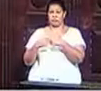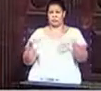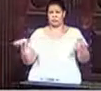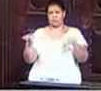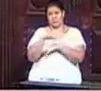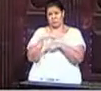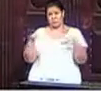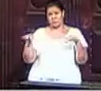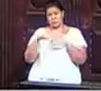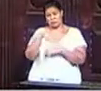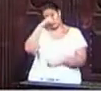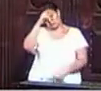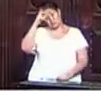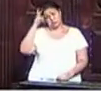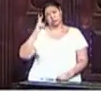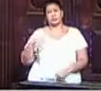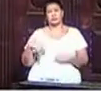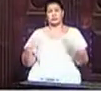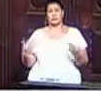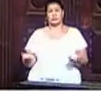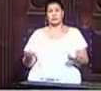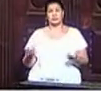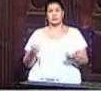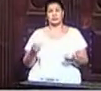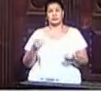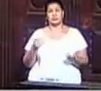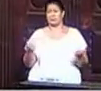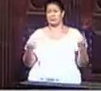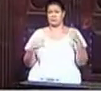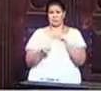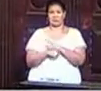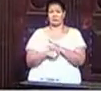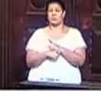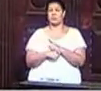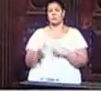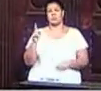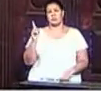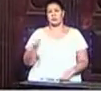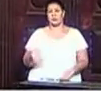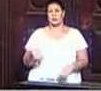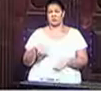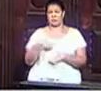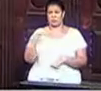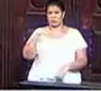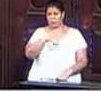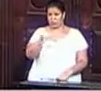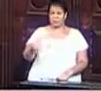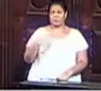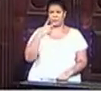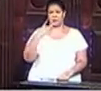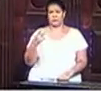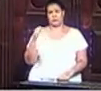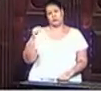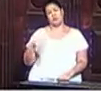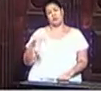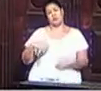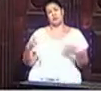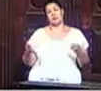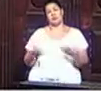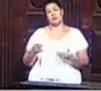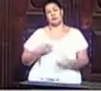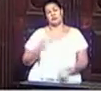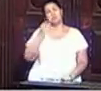que têm enormes carências. Então, essas contradições é que nós estamos apontando aqui hoje. Isso mostra, de